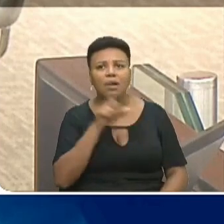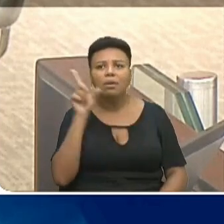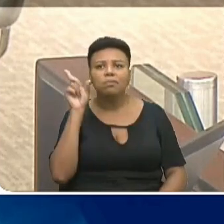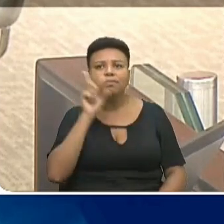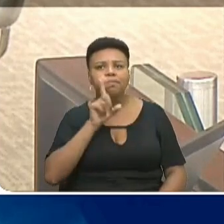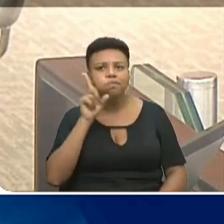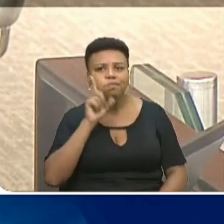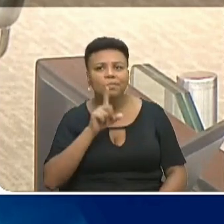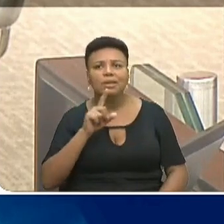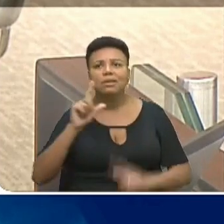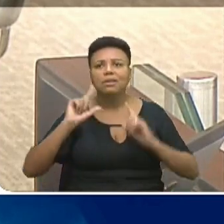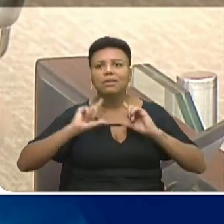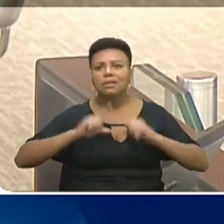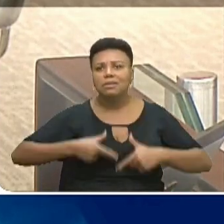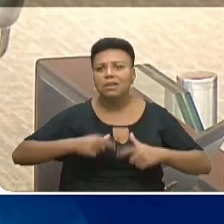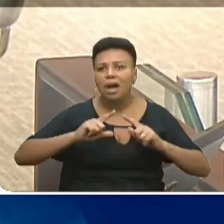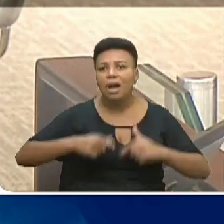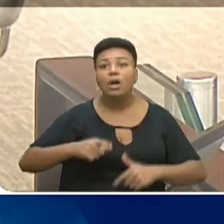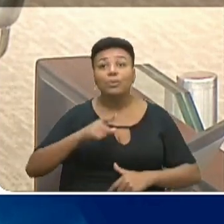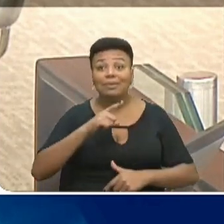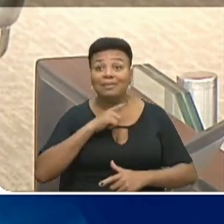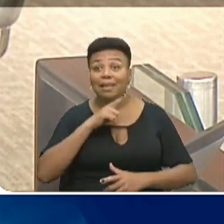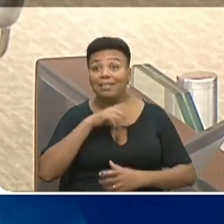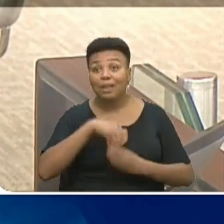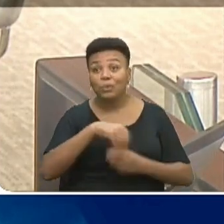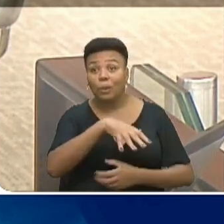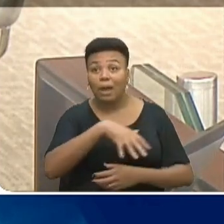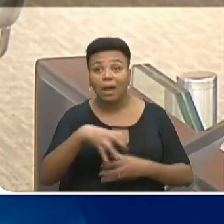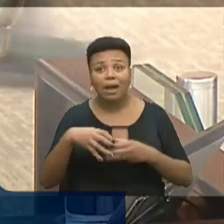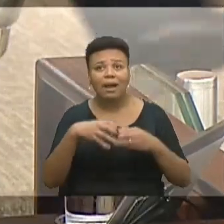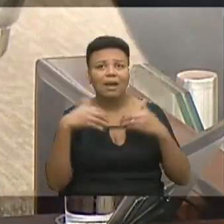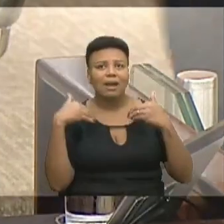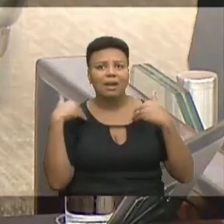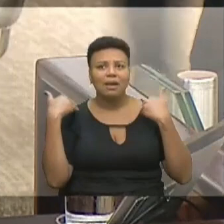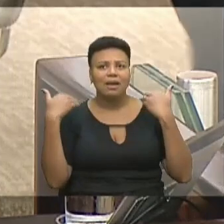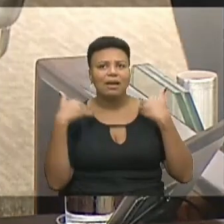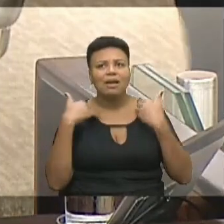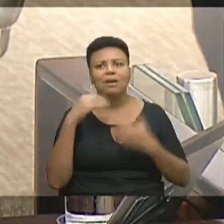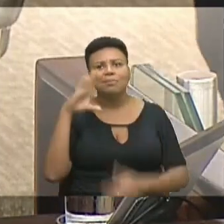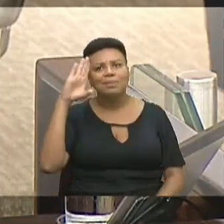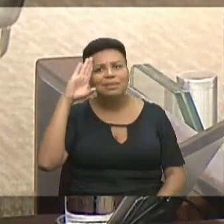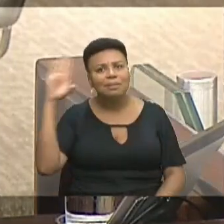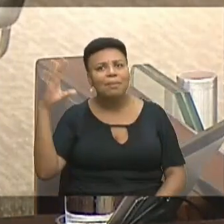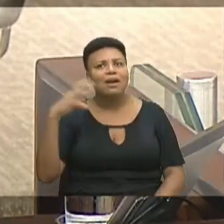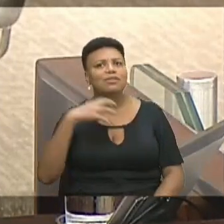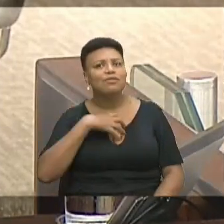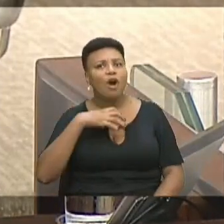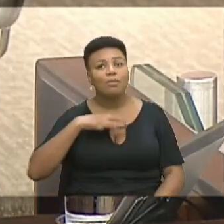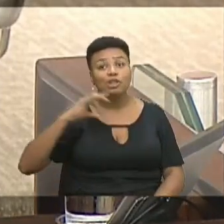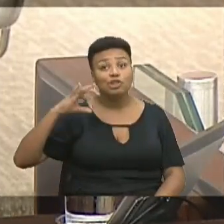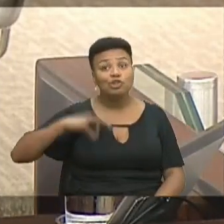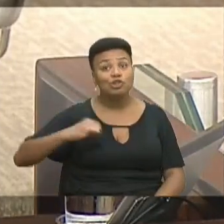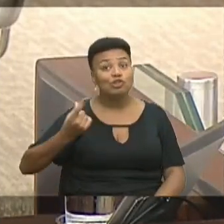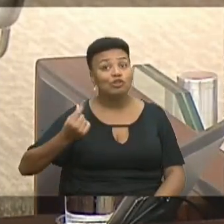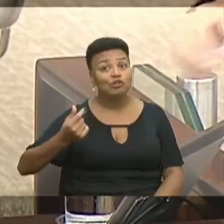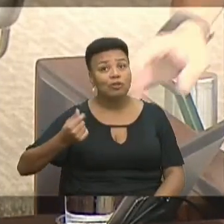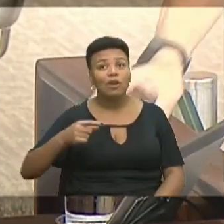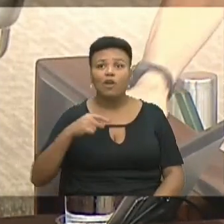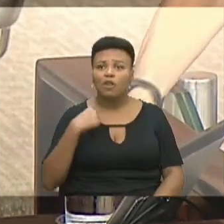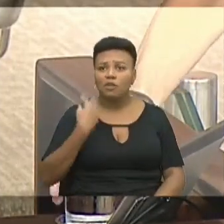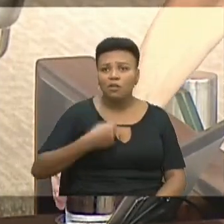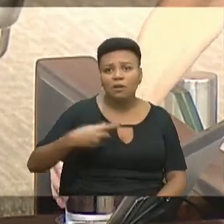Como Israel tem no turismo uma das suas principais fontes de renda e nós